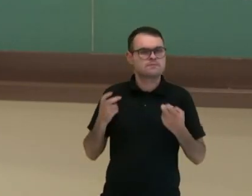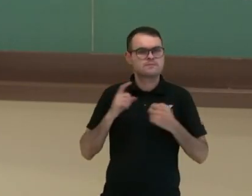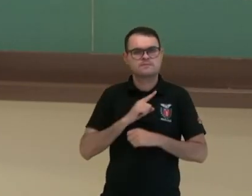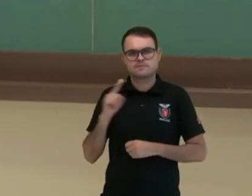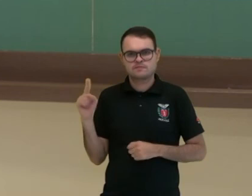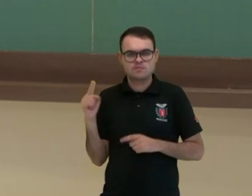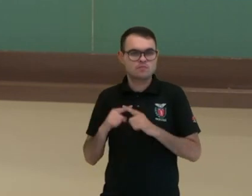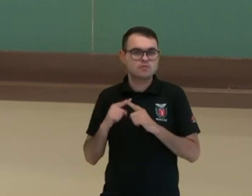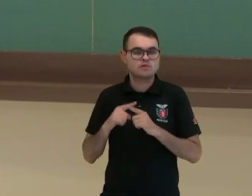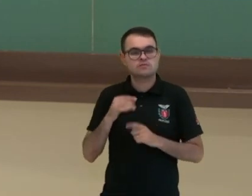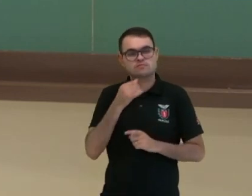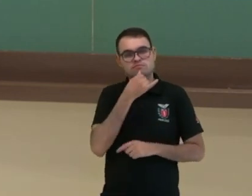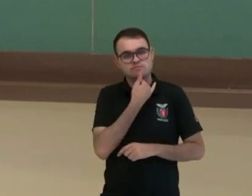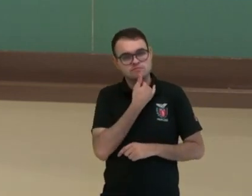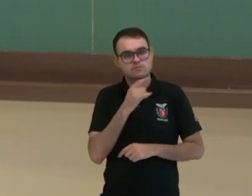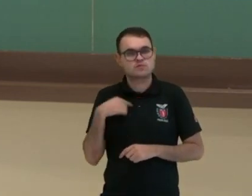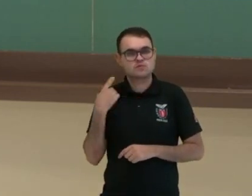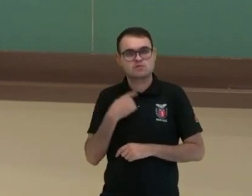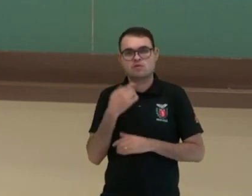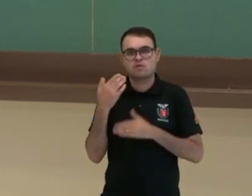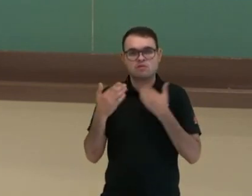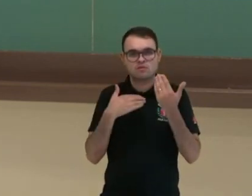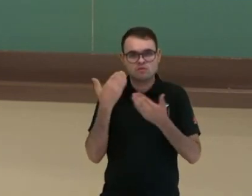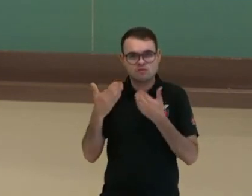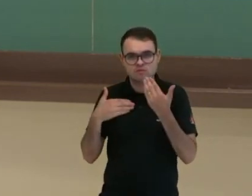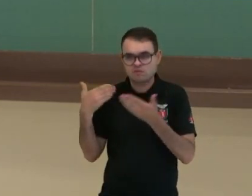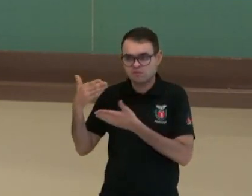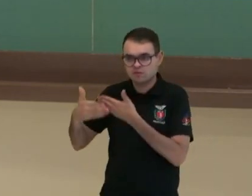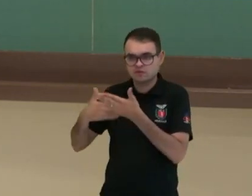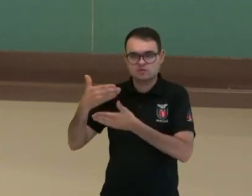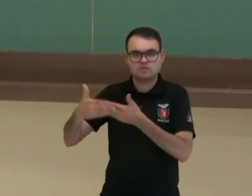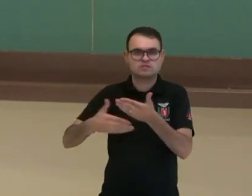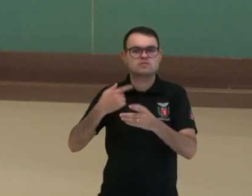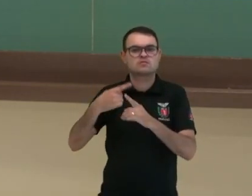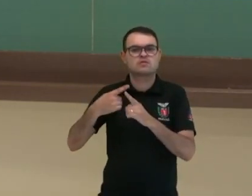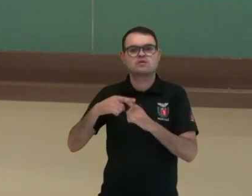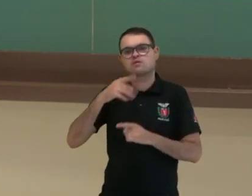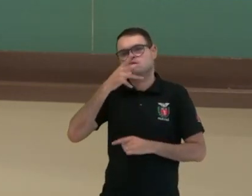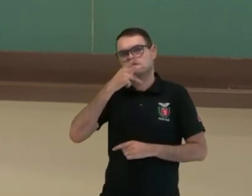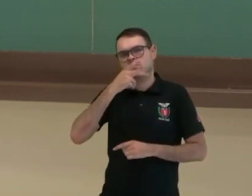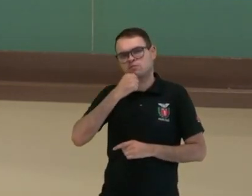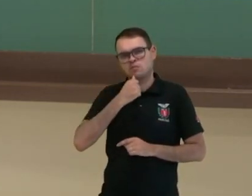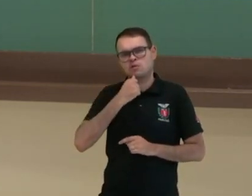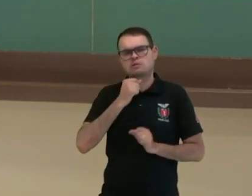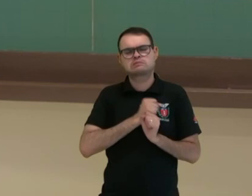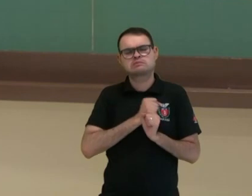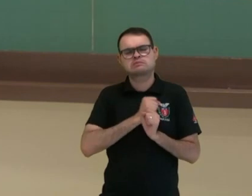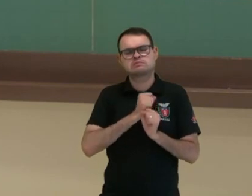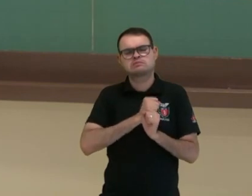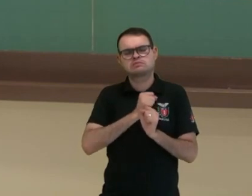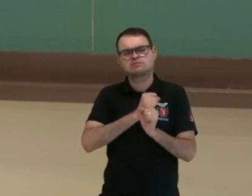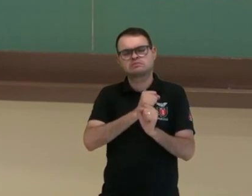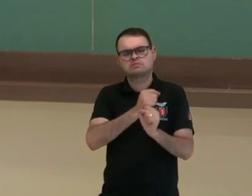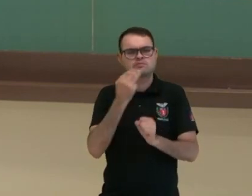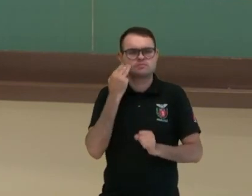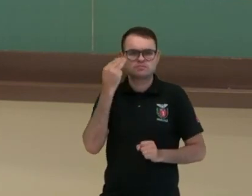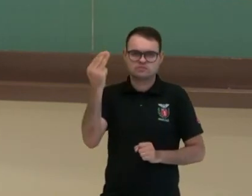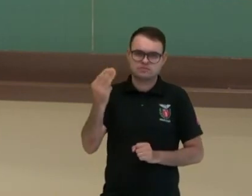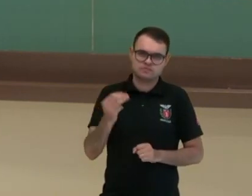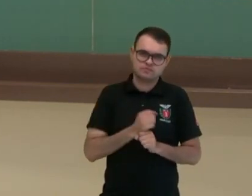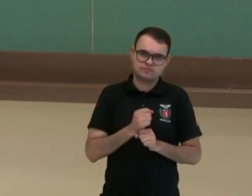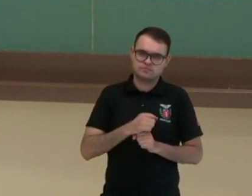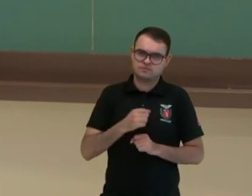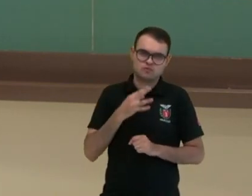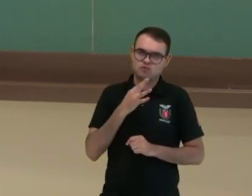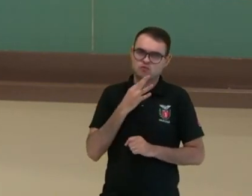porque, infelizmente, nós acabamos morrendo no meio desse processo, porque demora centenas e milhares de anos, e a gente não